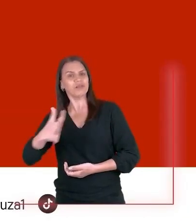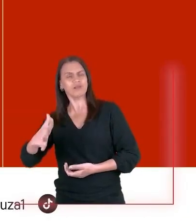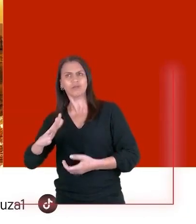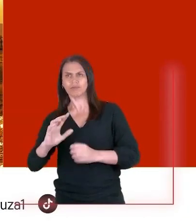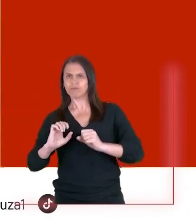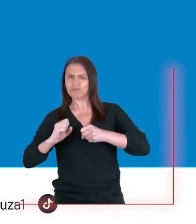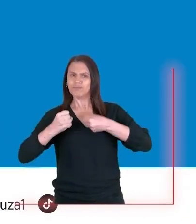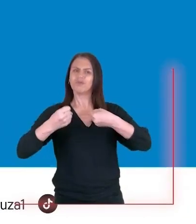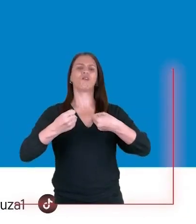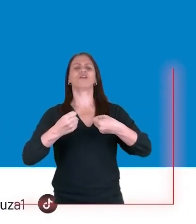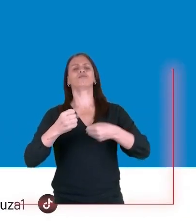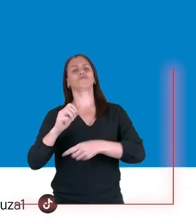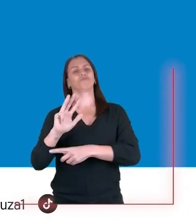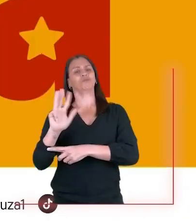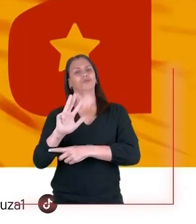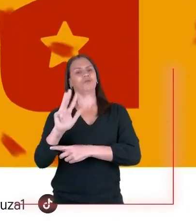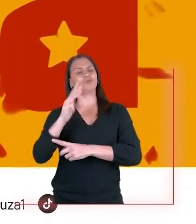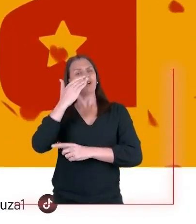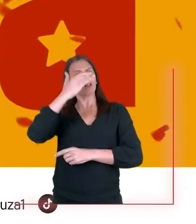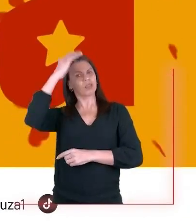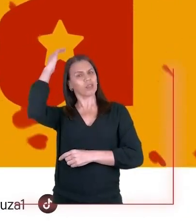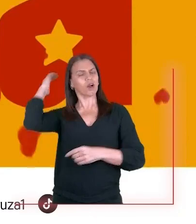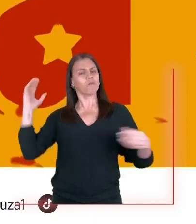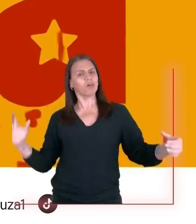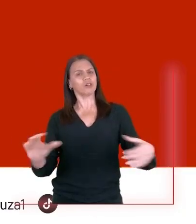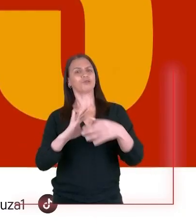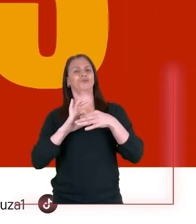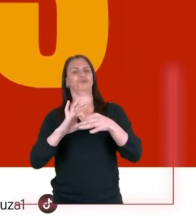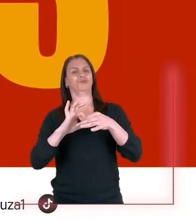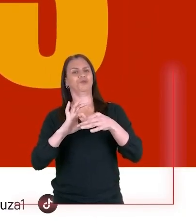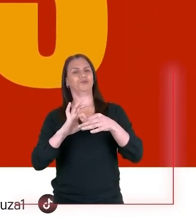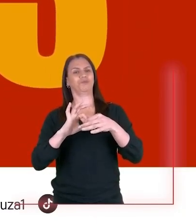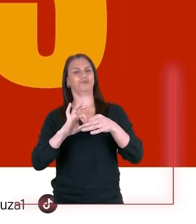Santos mais forte, com Ana e com Thelma.